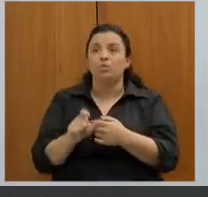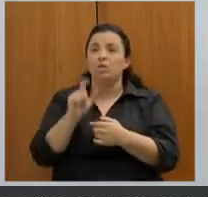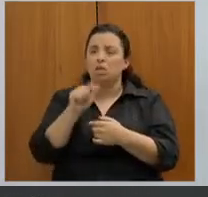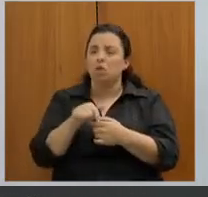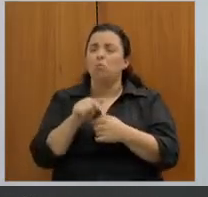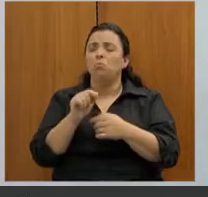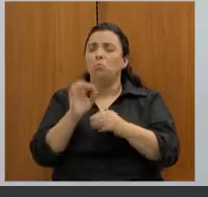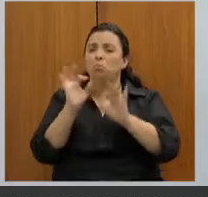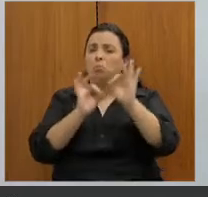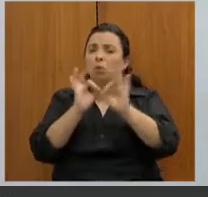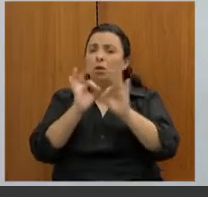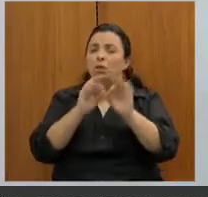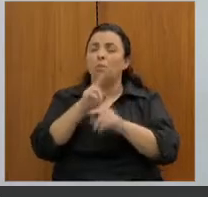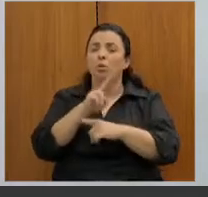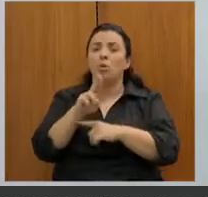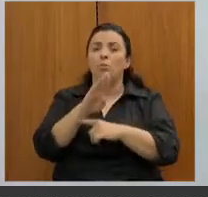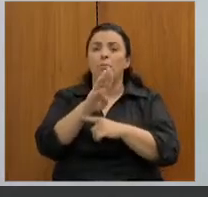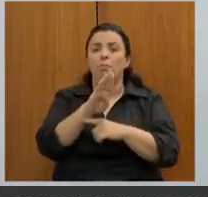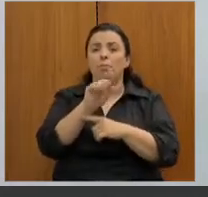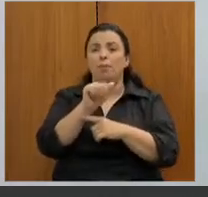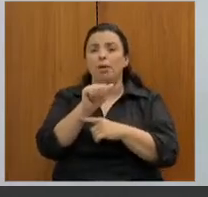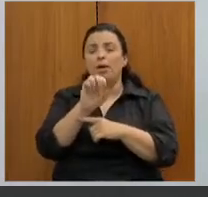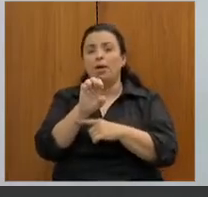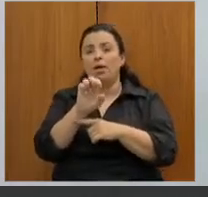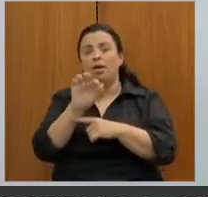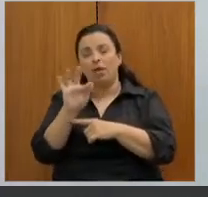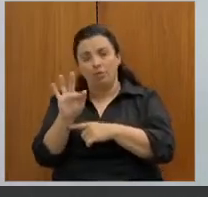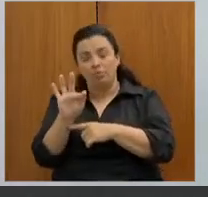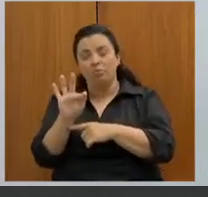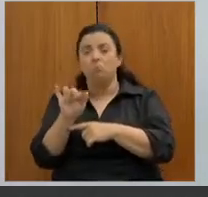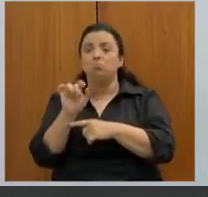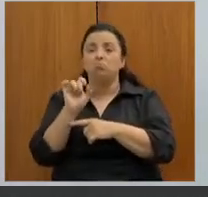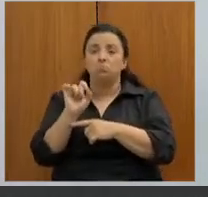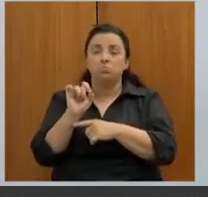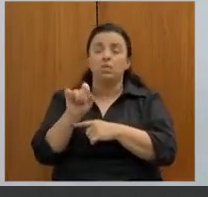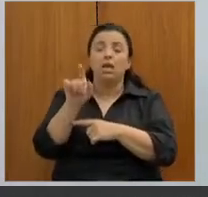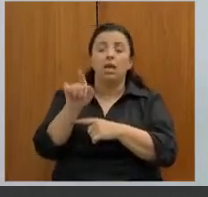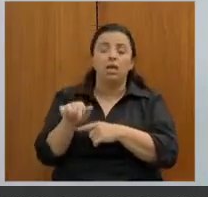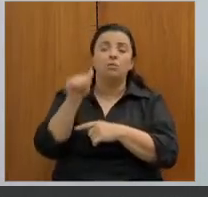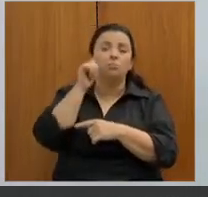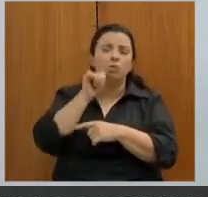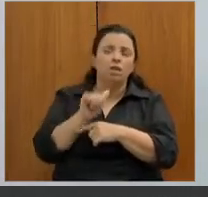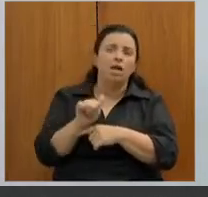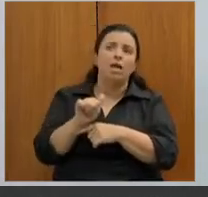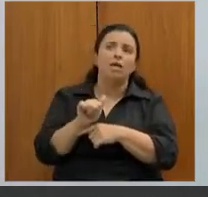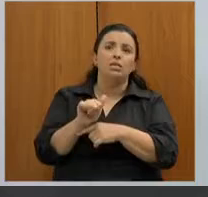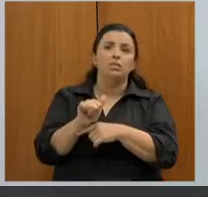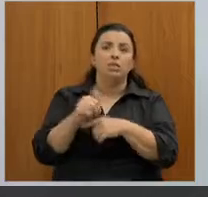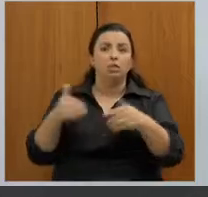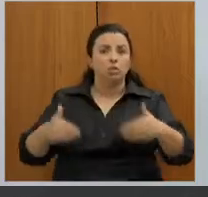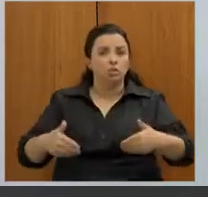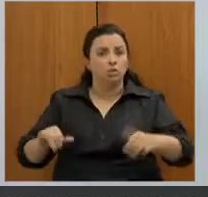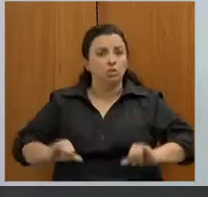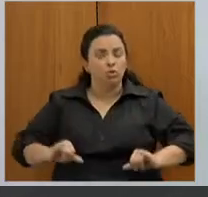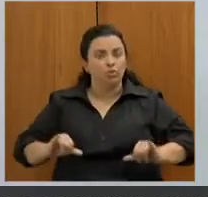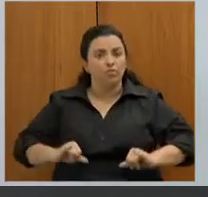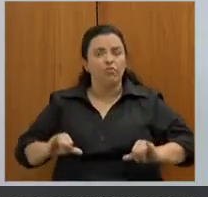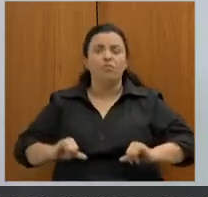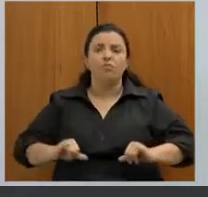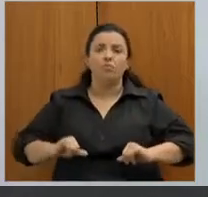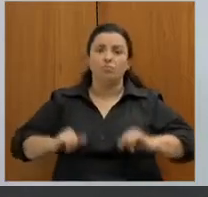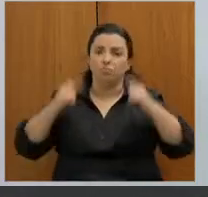onde essas mulheres né vítimas de violência doméstica se de violações de